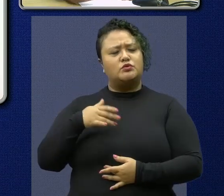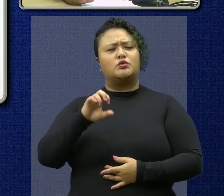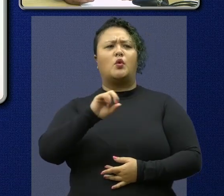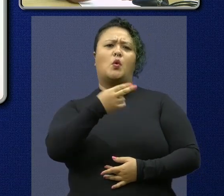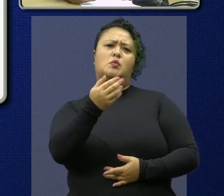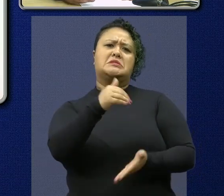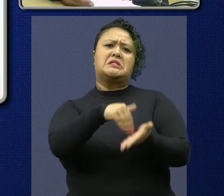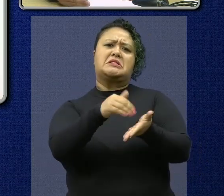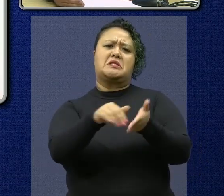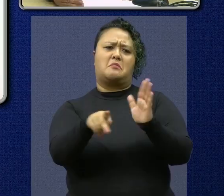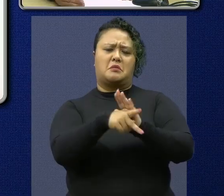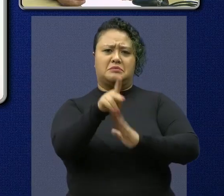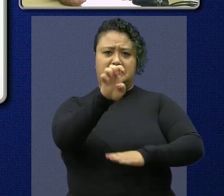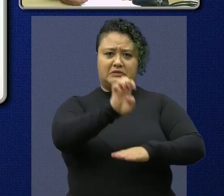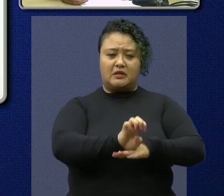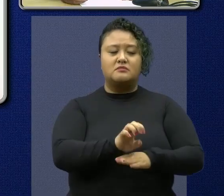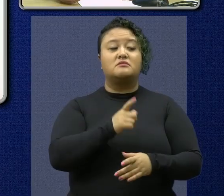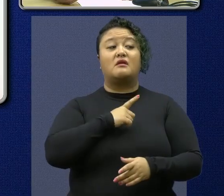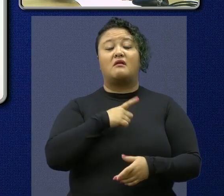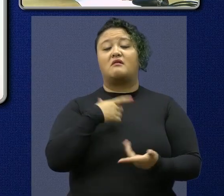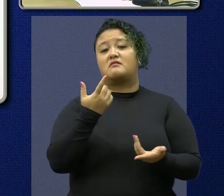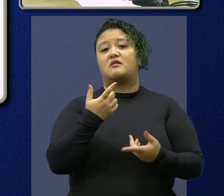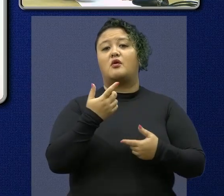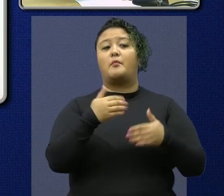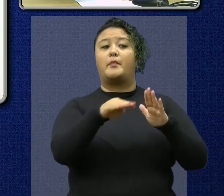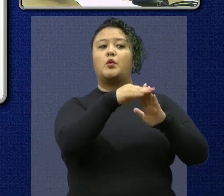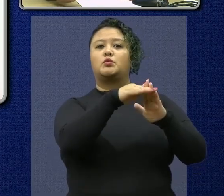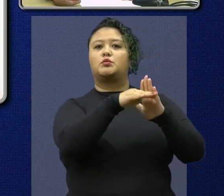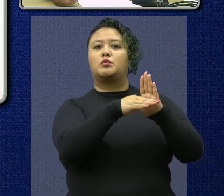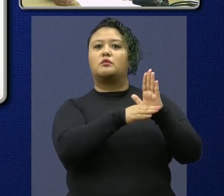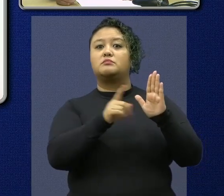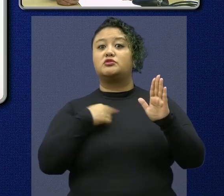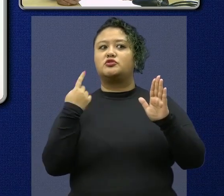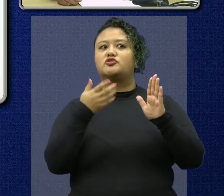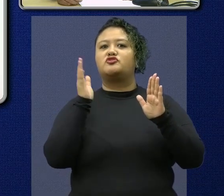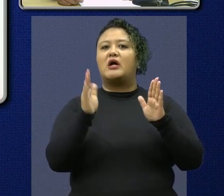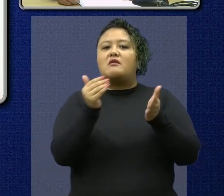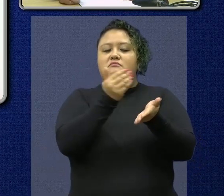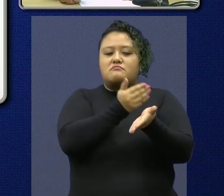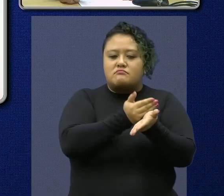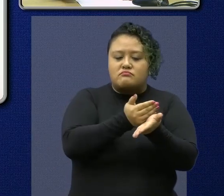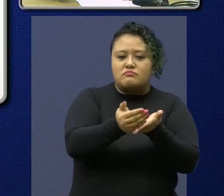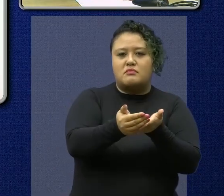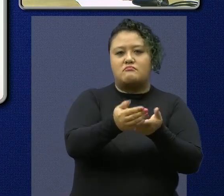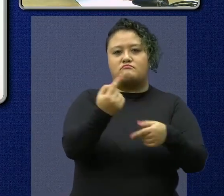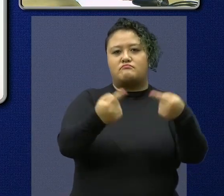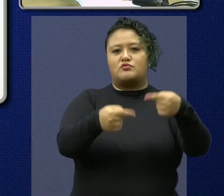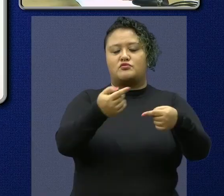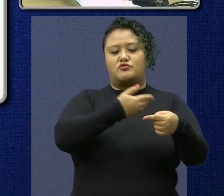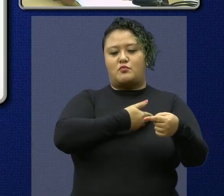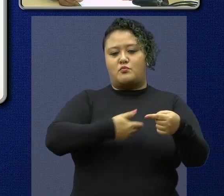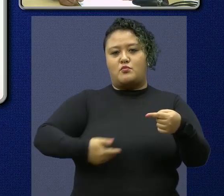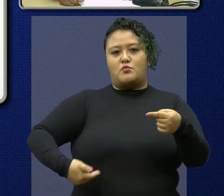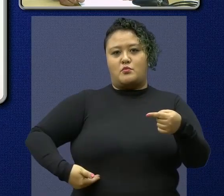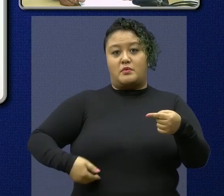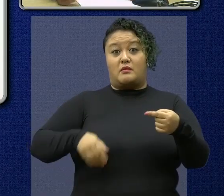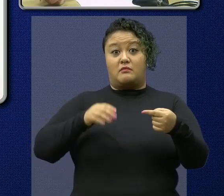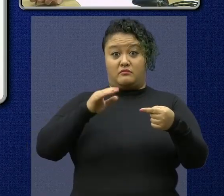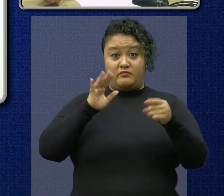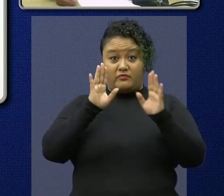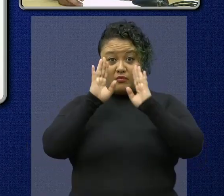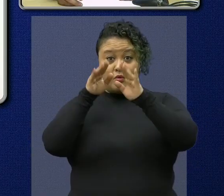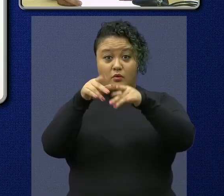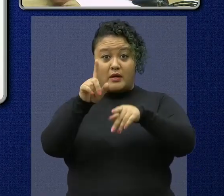algum protocolo, sugerindo algum protocolo para que a gente comece a implantar políticas públicas, partindo da pesquisa que vocês